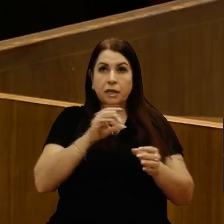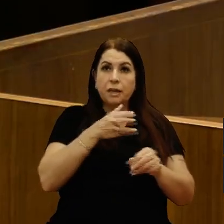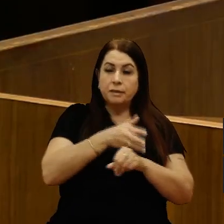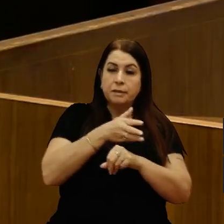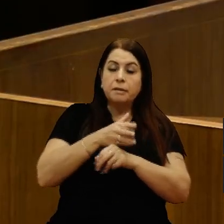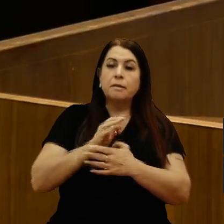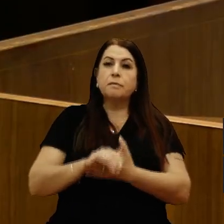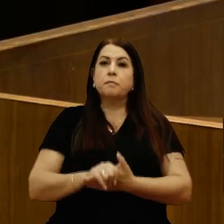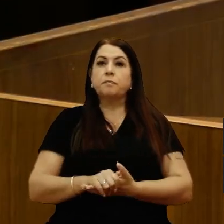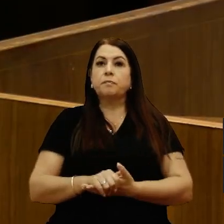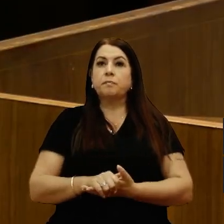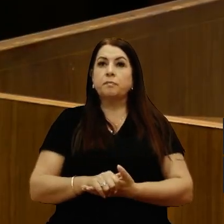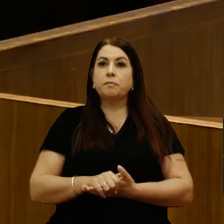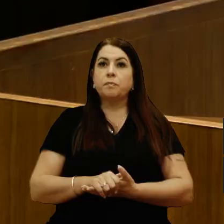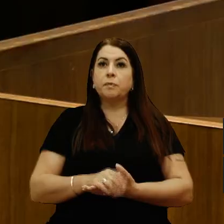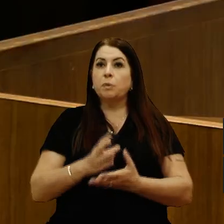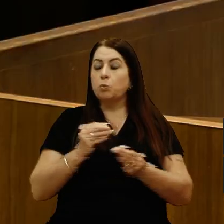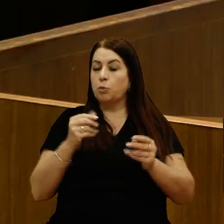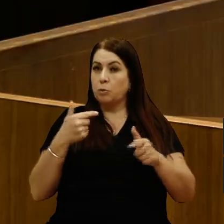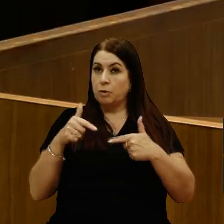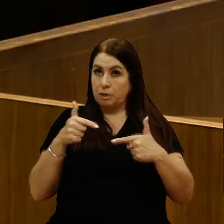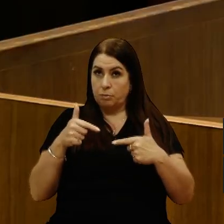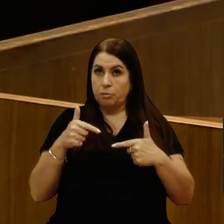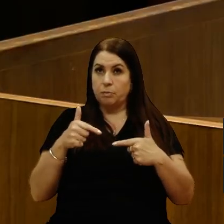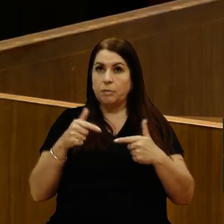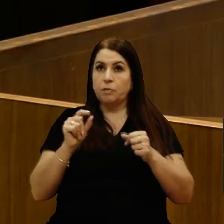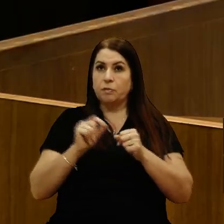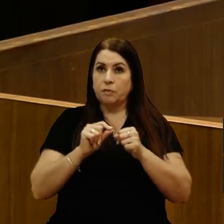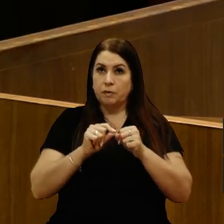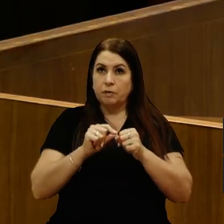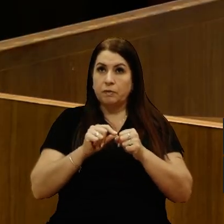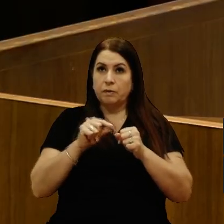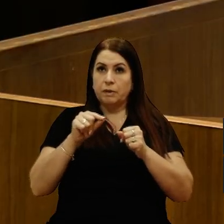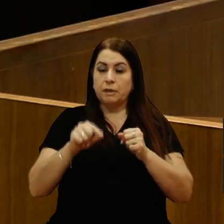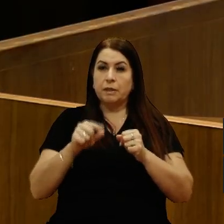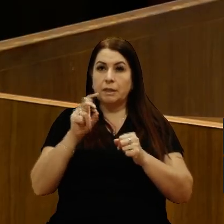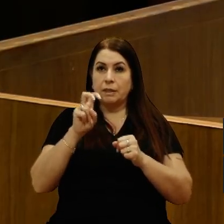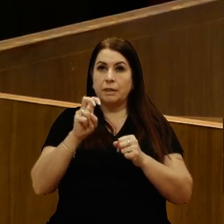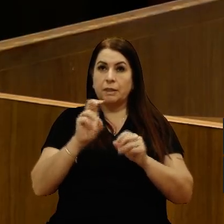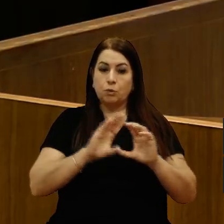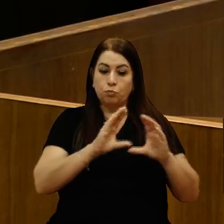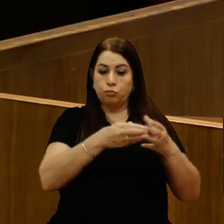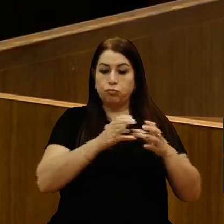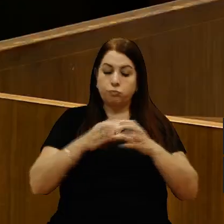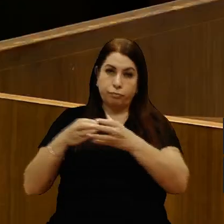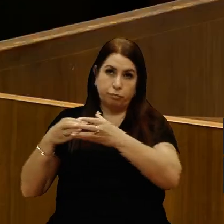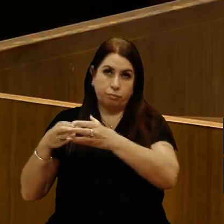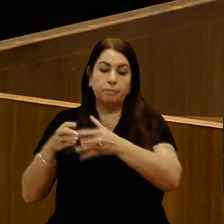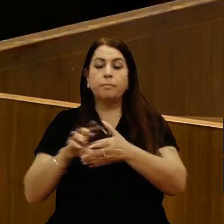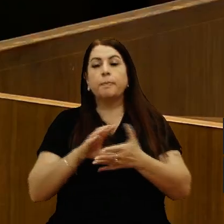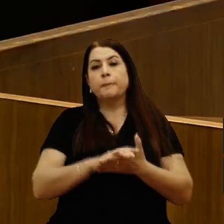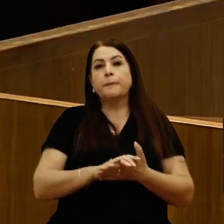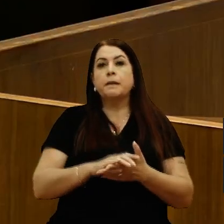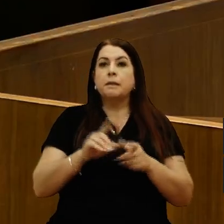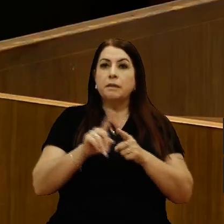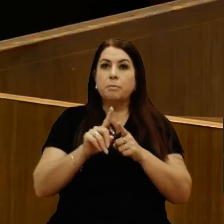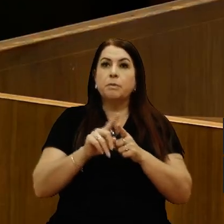acessar, porque foi muito trabalho realizado nessas 5 frentes. E eu